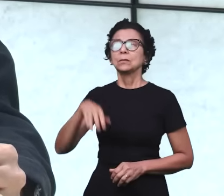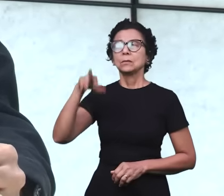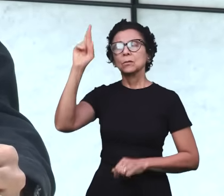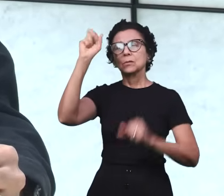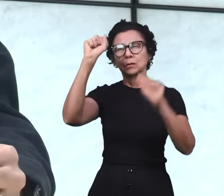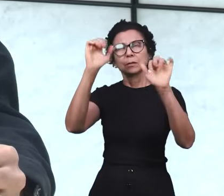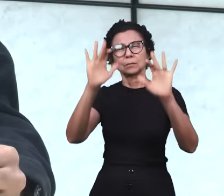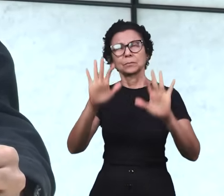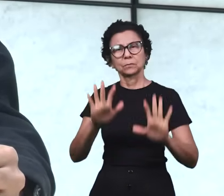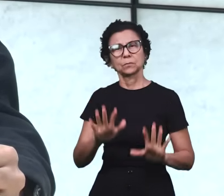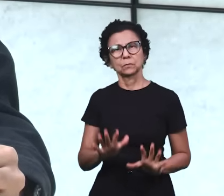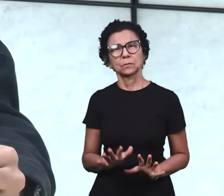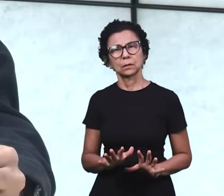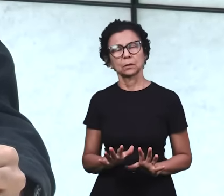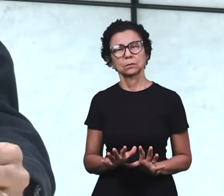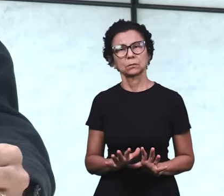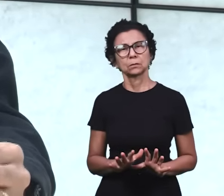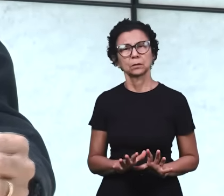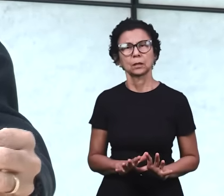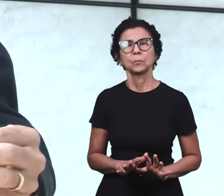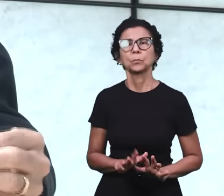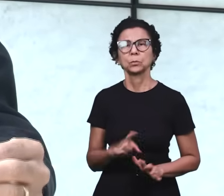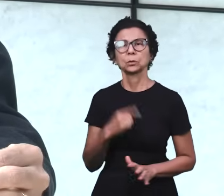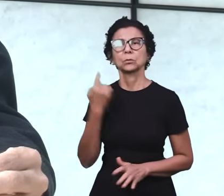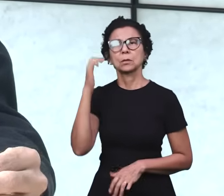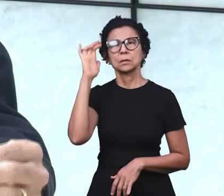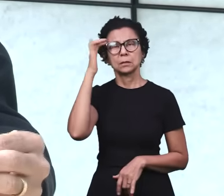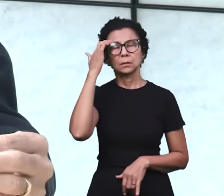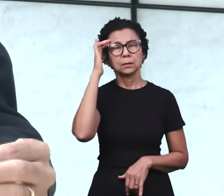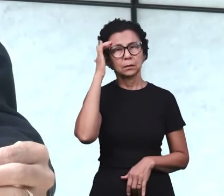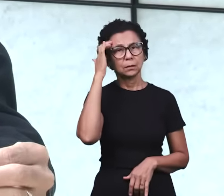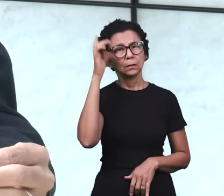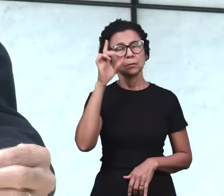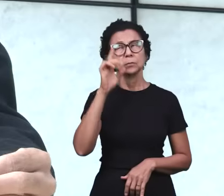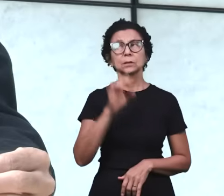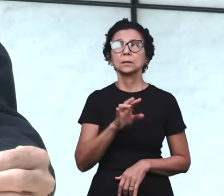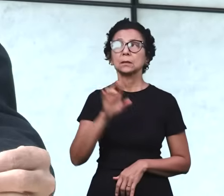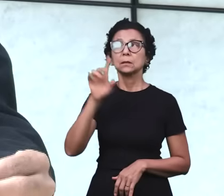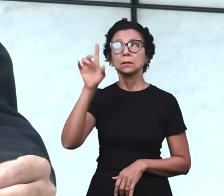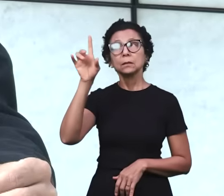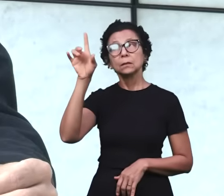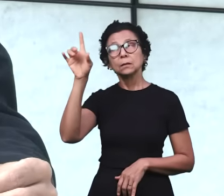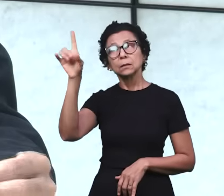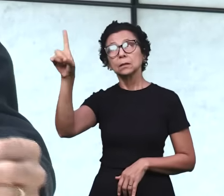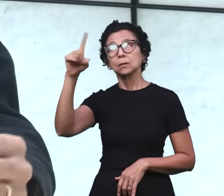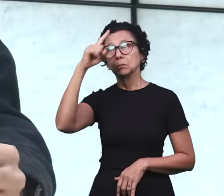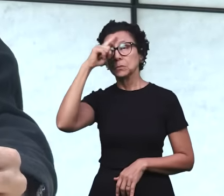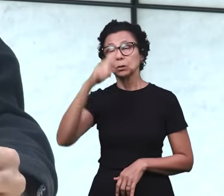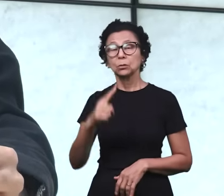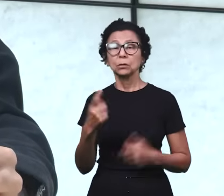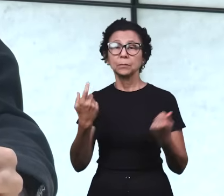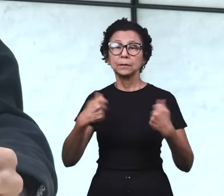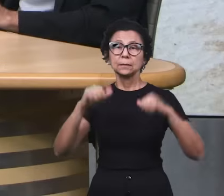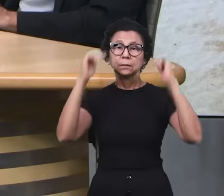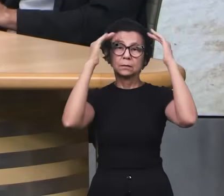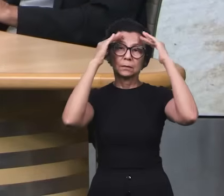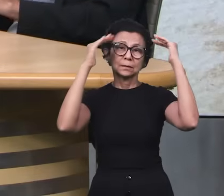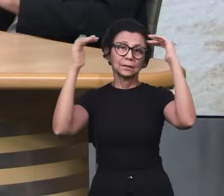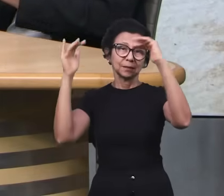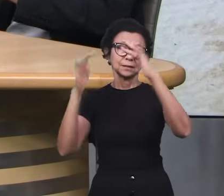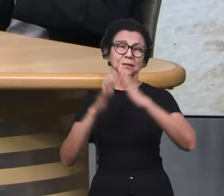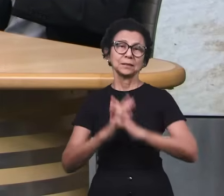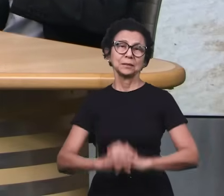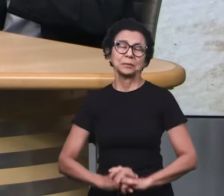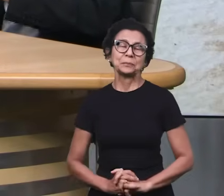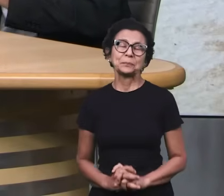nós somos abençoados, porque estamos entendendo e obedecendo uma orientação de Deus. E Guilherme,